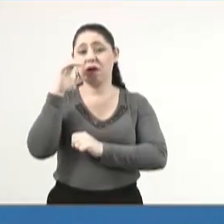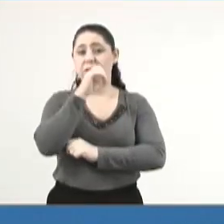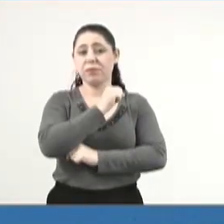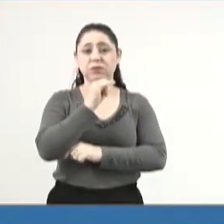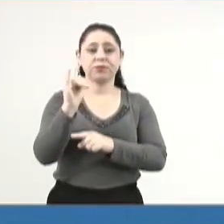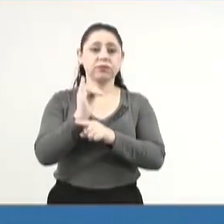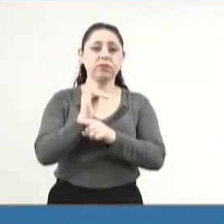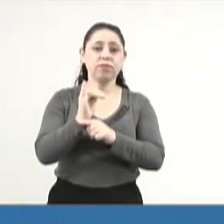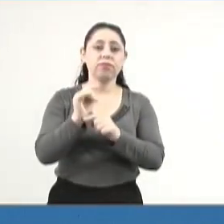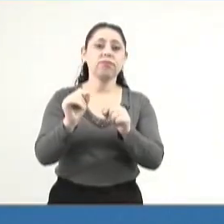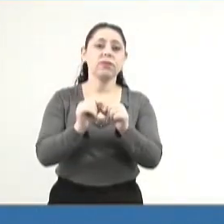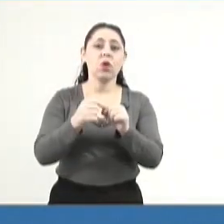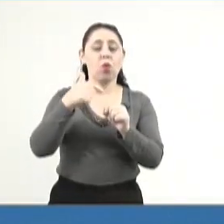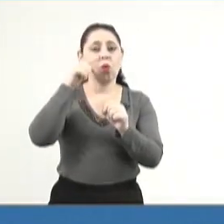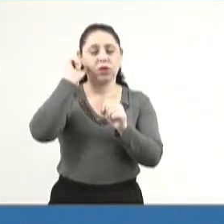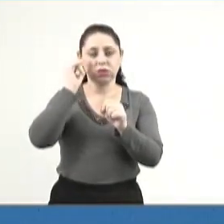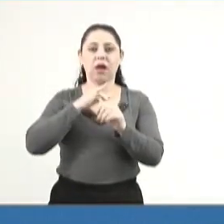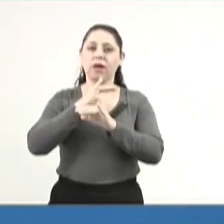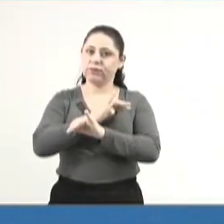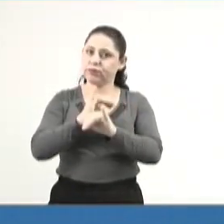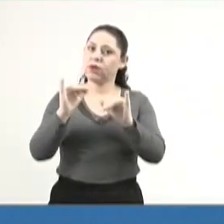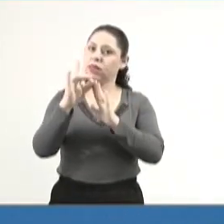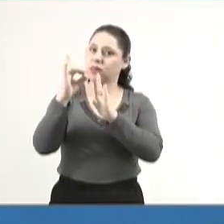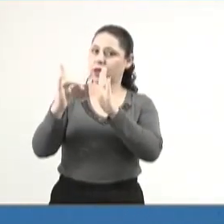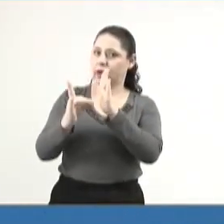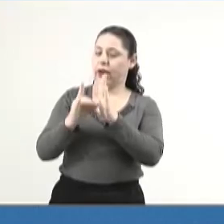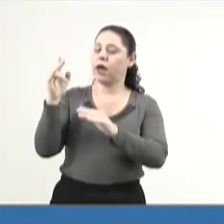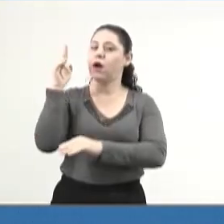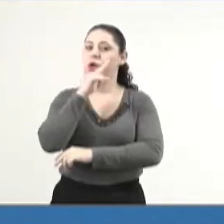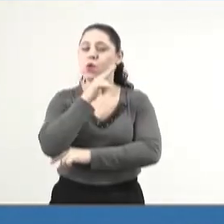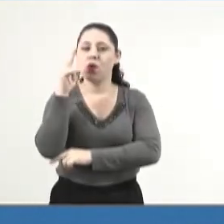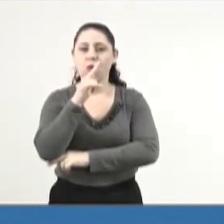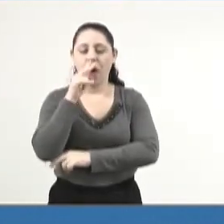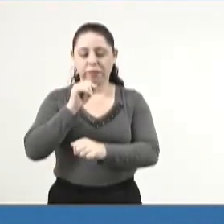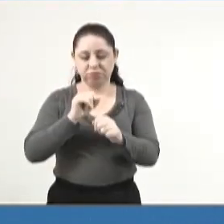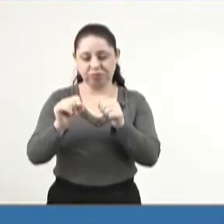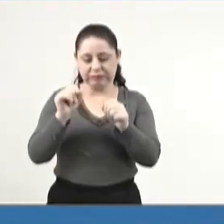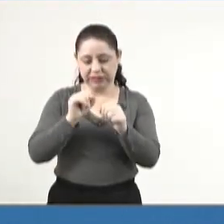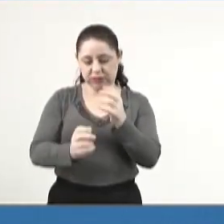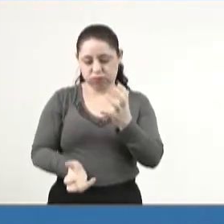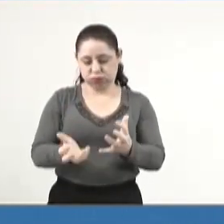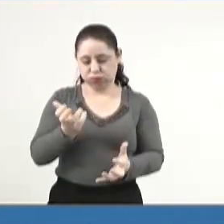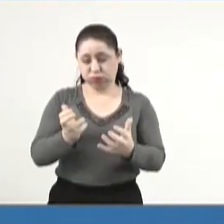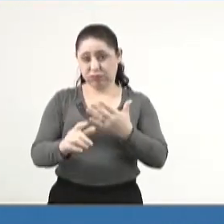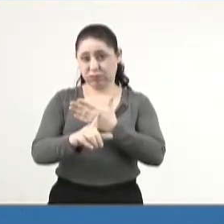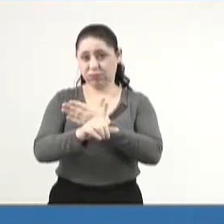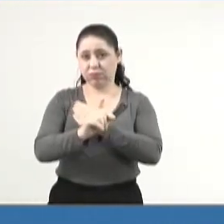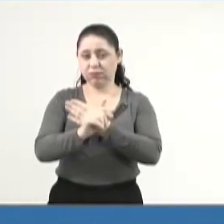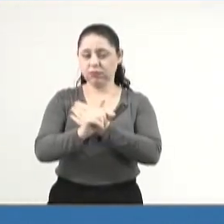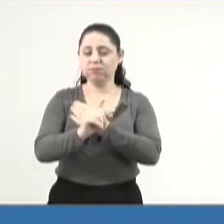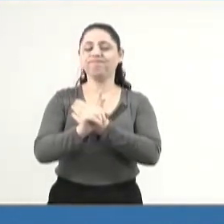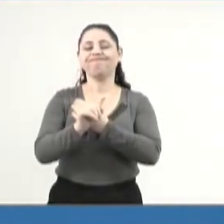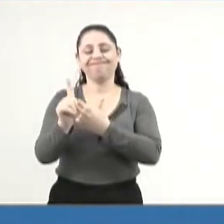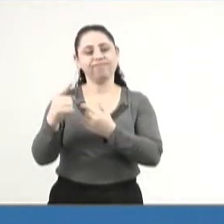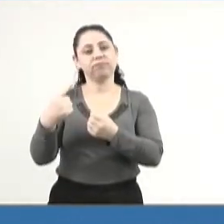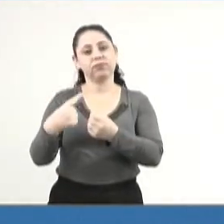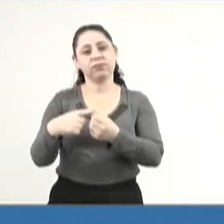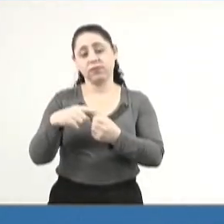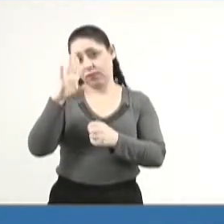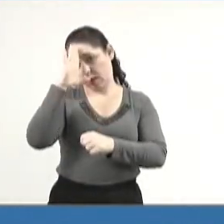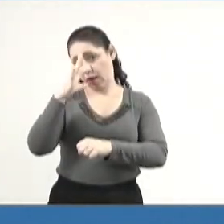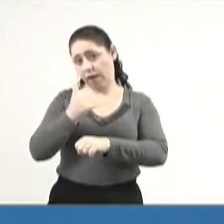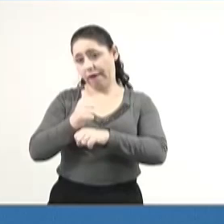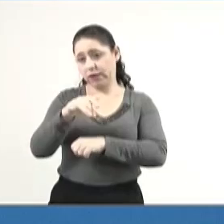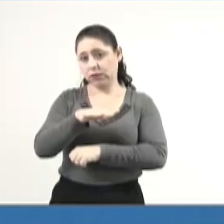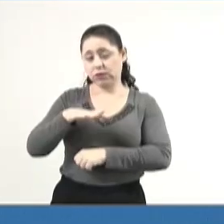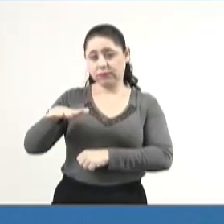Tendo em vista a publicação ontem do decreto de emergência em relação às queimadas, principalmente